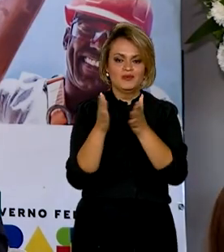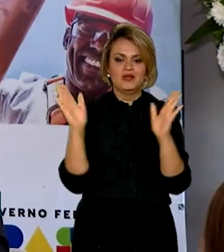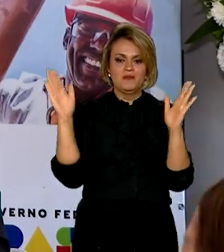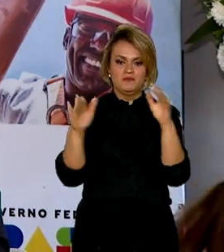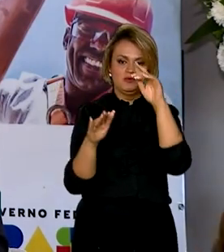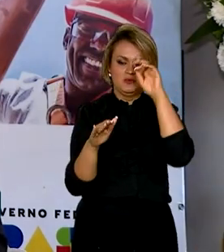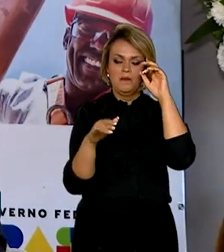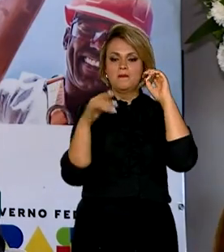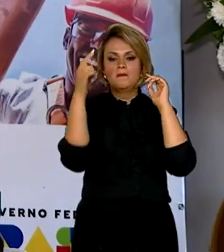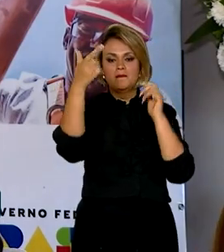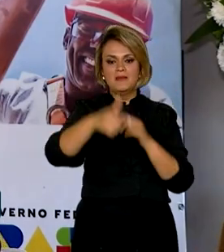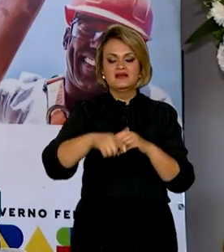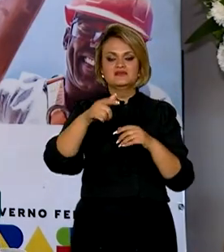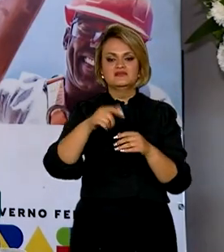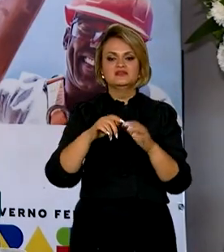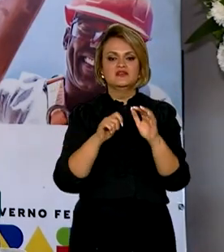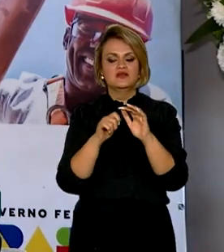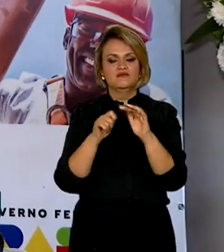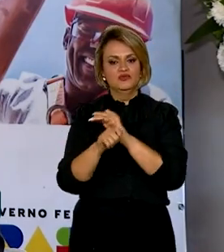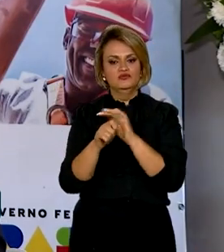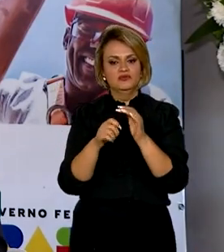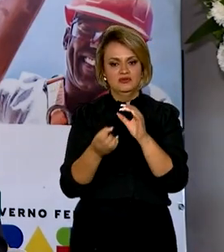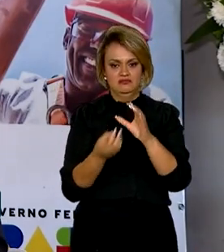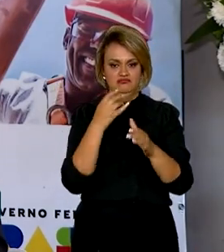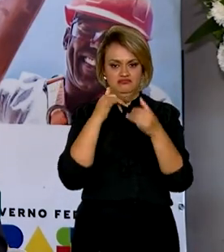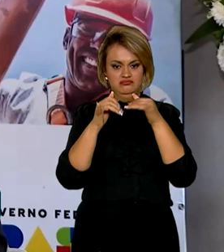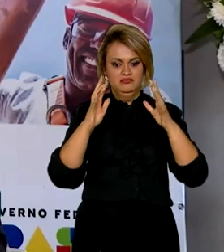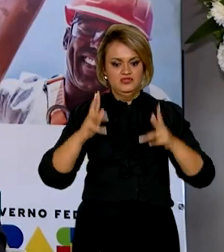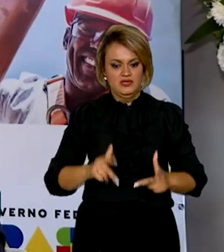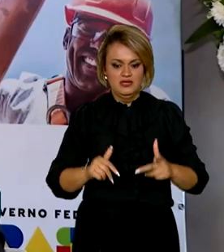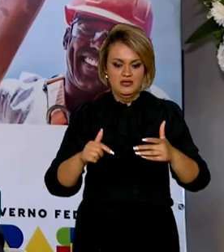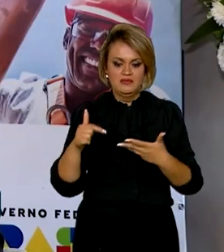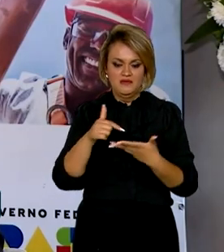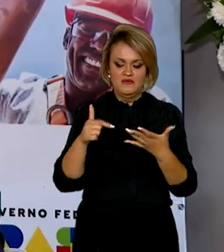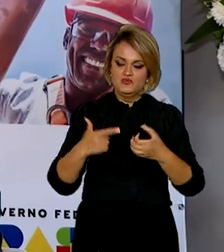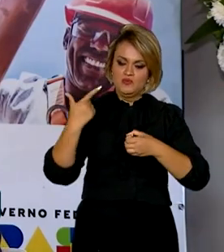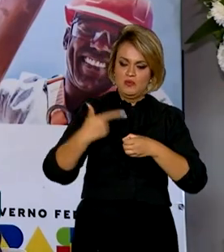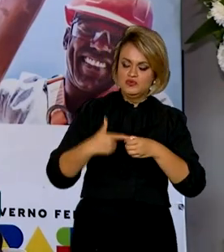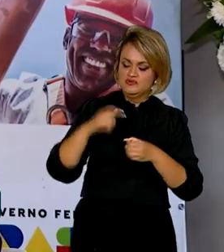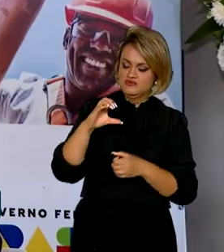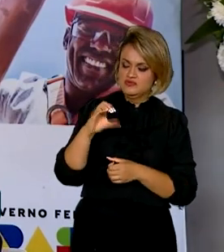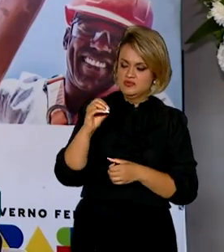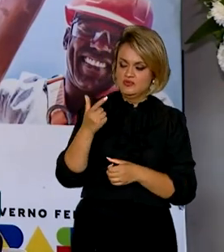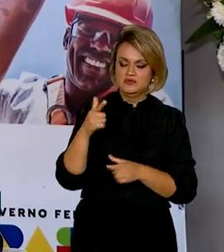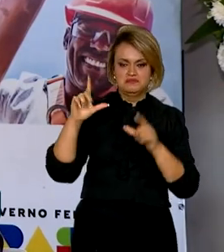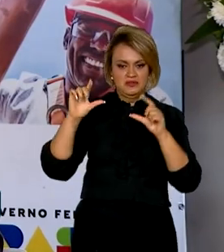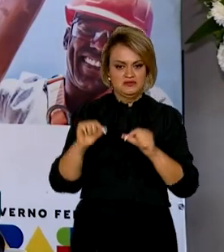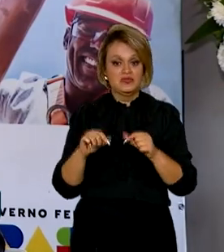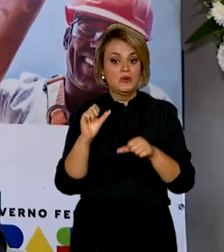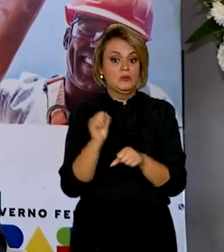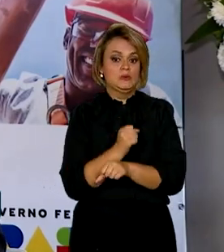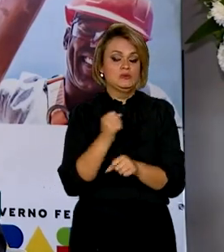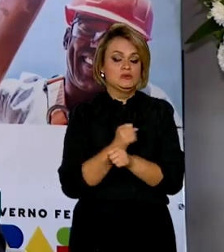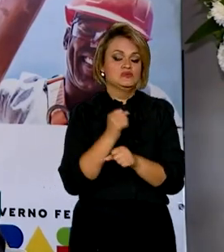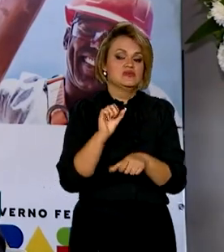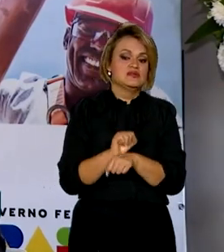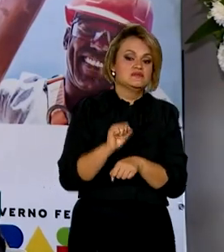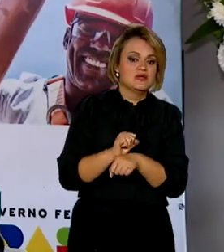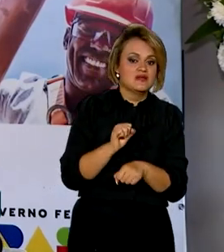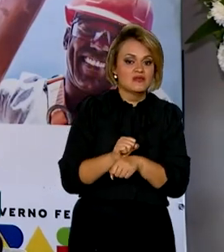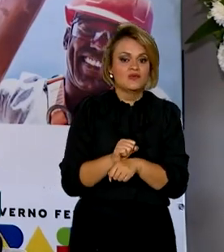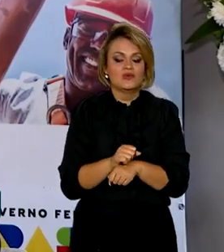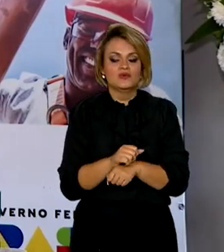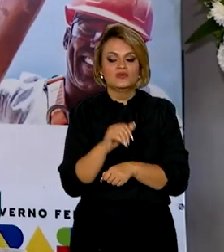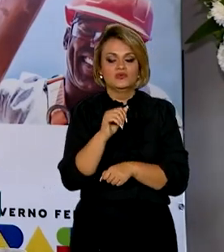também investimentos na geração de energia limpa e de combustíveis de baixo carbono. Uma das obras mais aguardadas é a construção